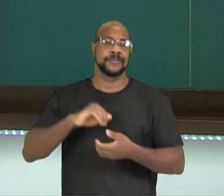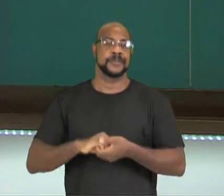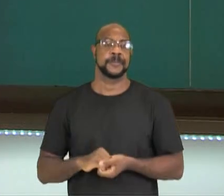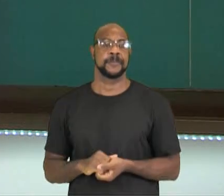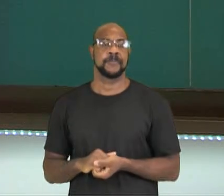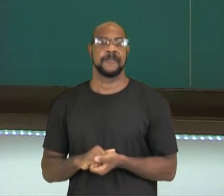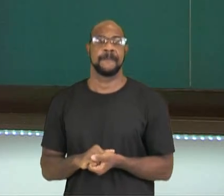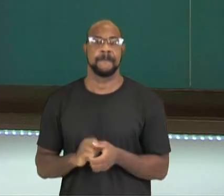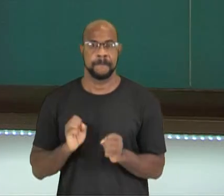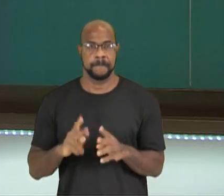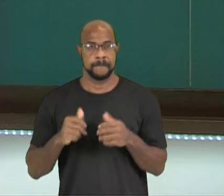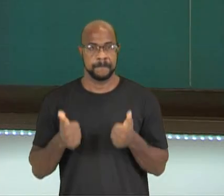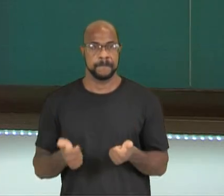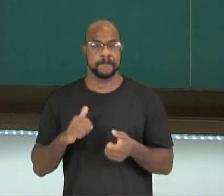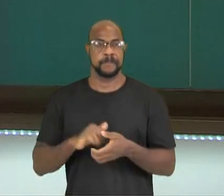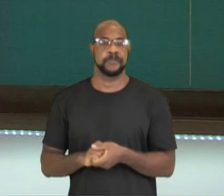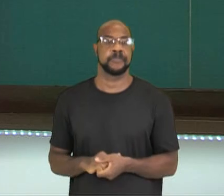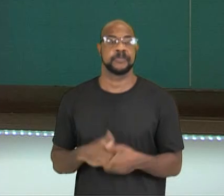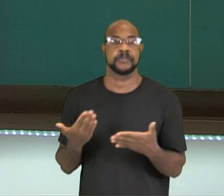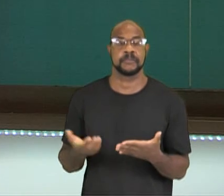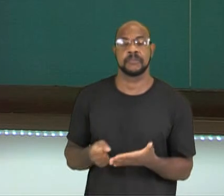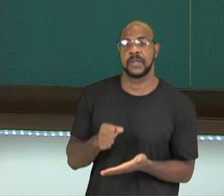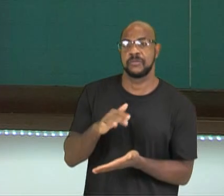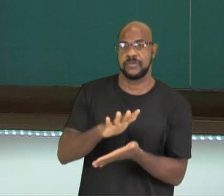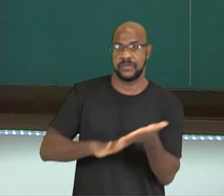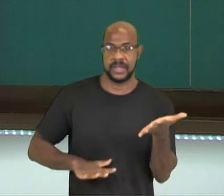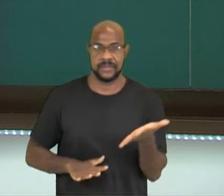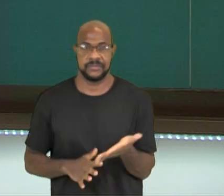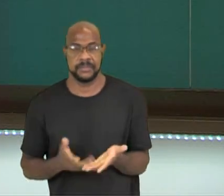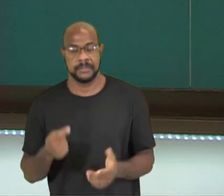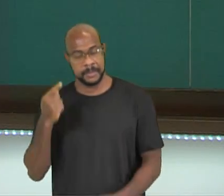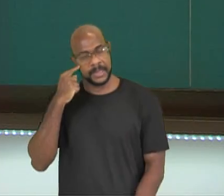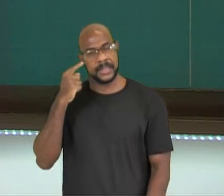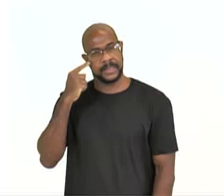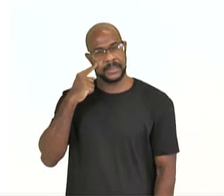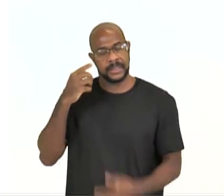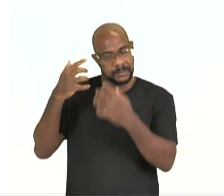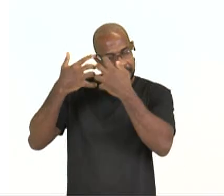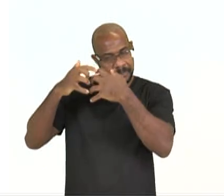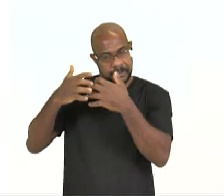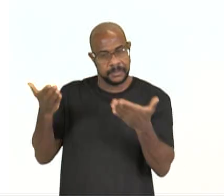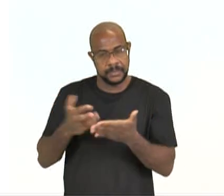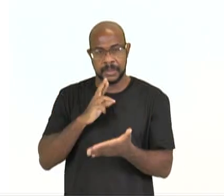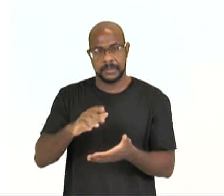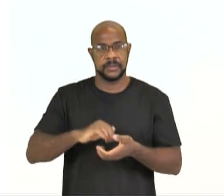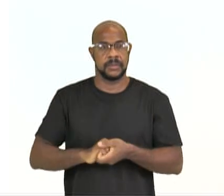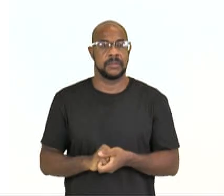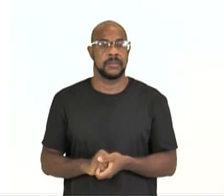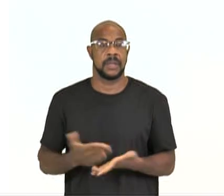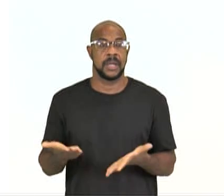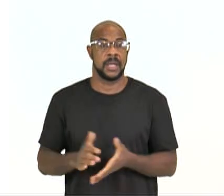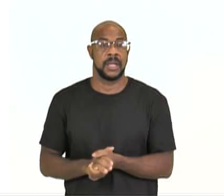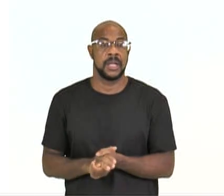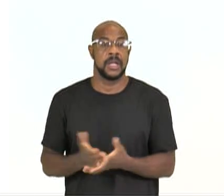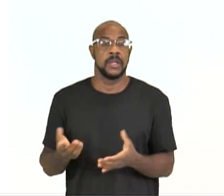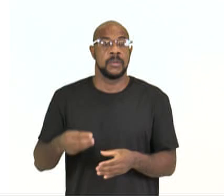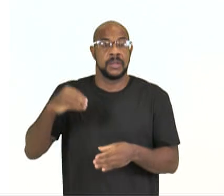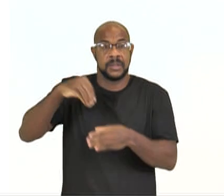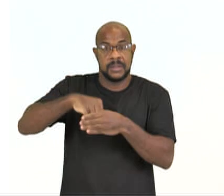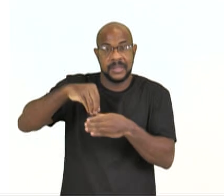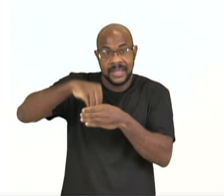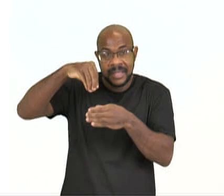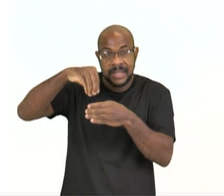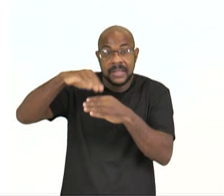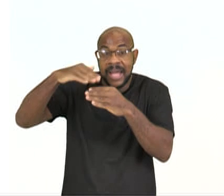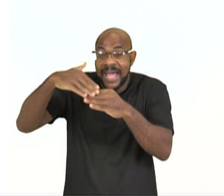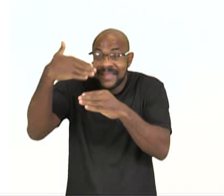humanas, certo? E aí, atividadezinha para a gente pensar juntos e responder ali. Sobre os agentes externos do